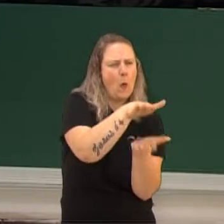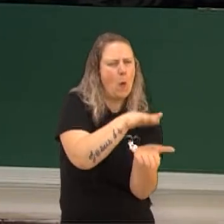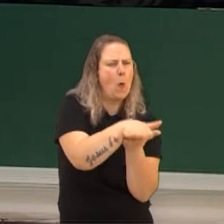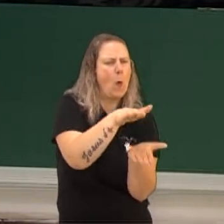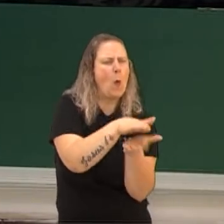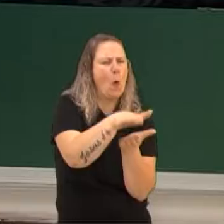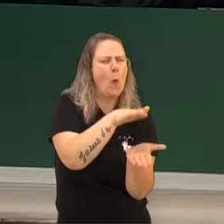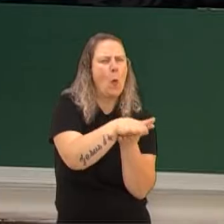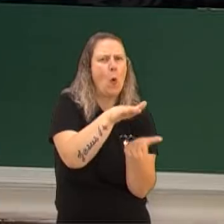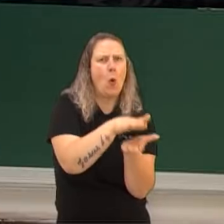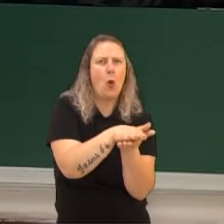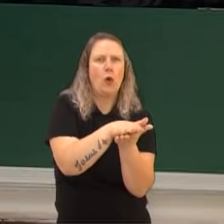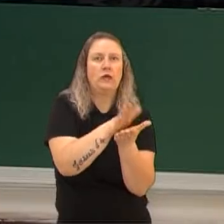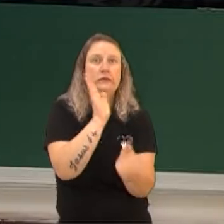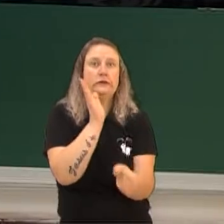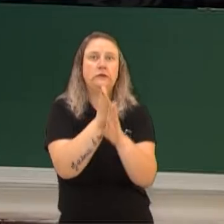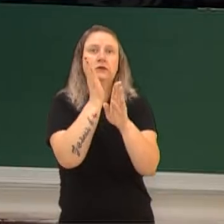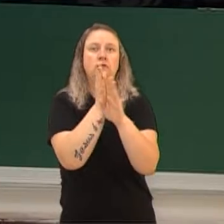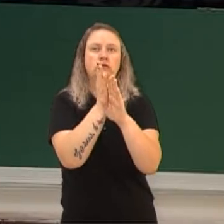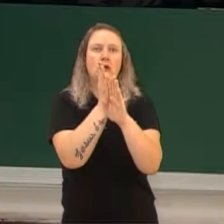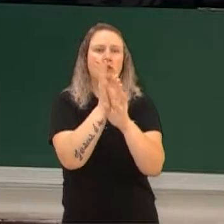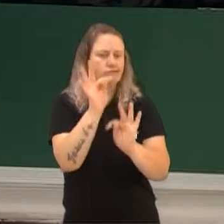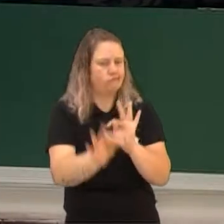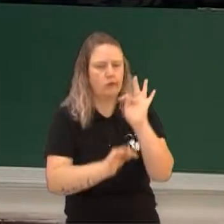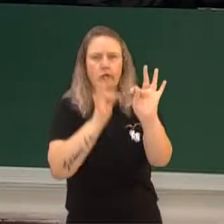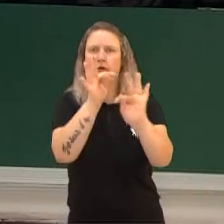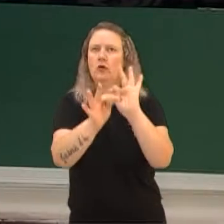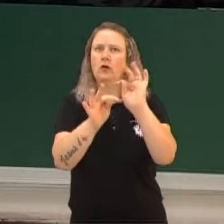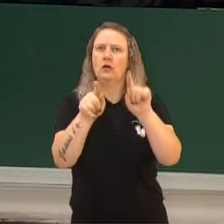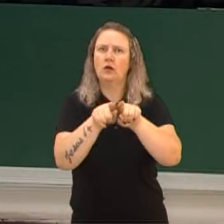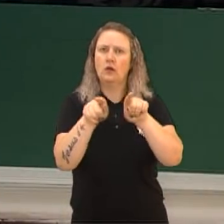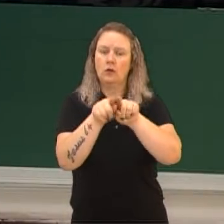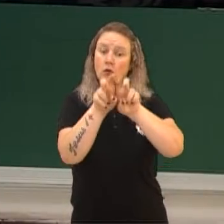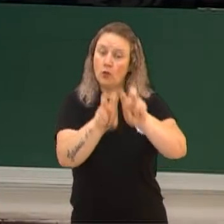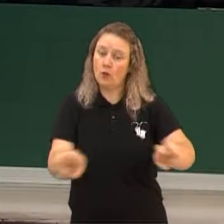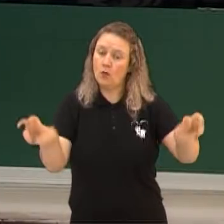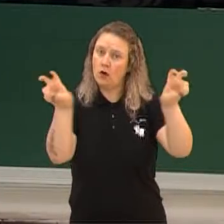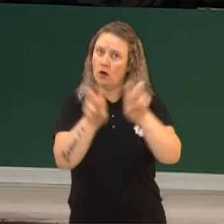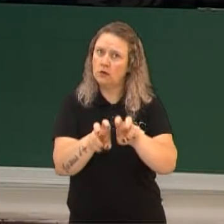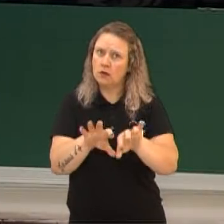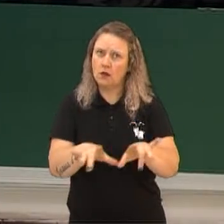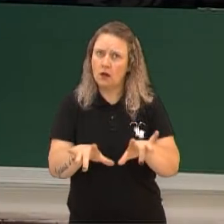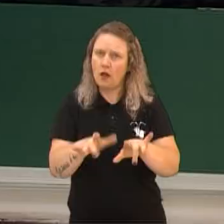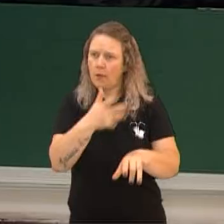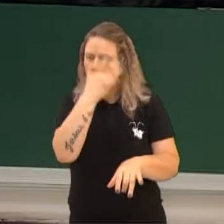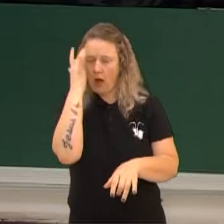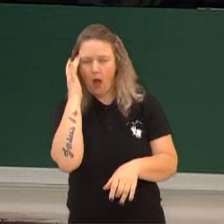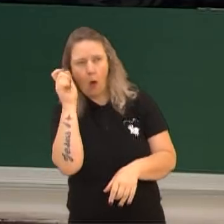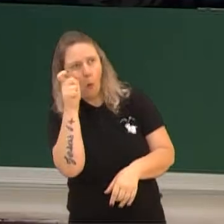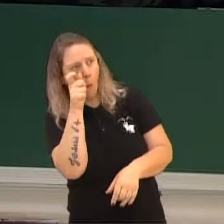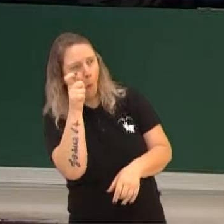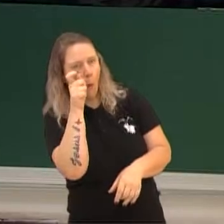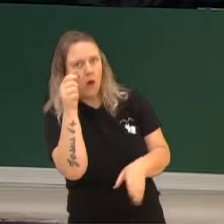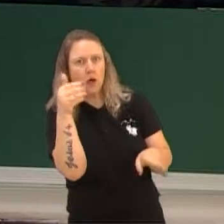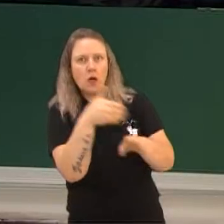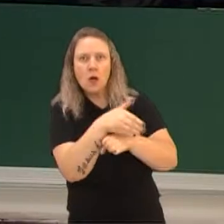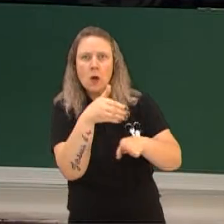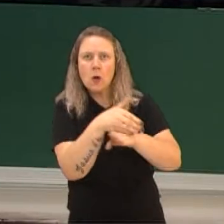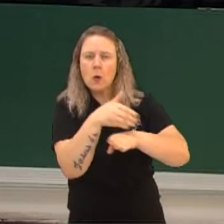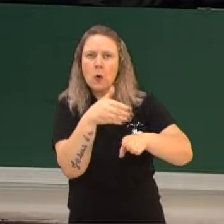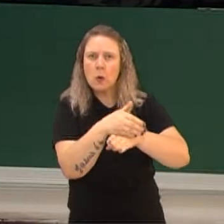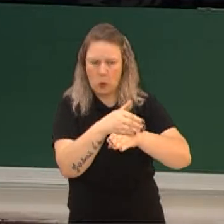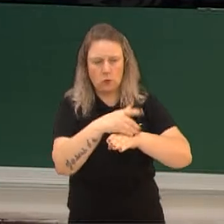reproduções digitais, então isso faz com que as pessoas tenham acesso mais rapidamente, tanto no